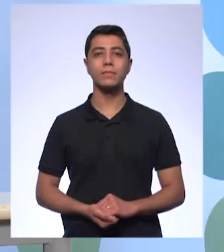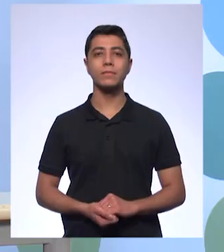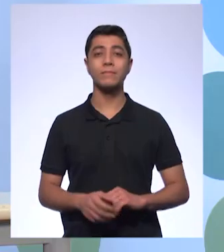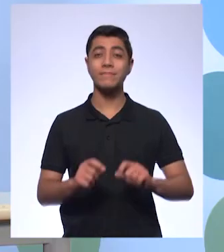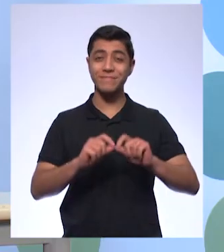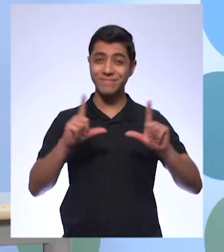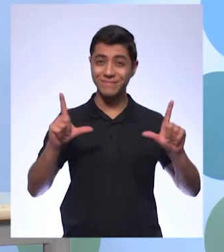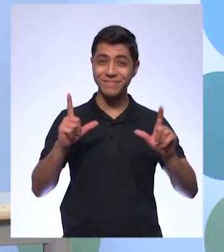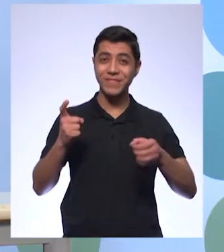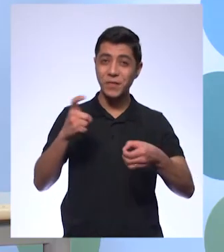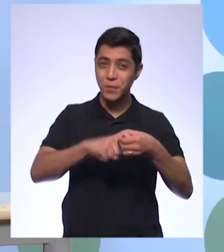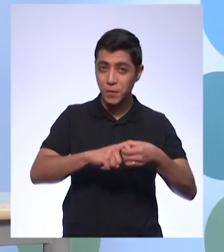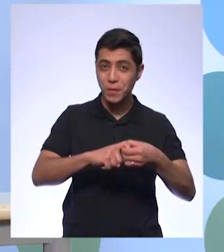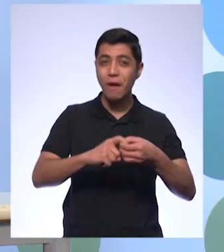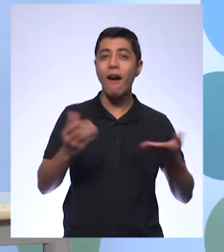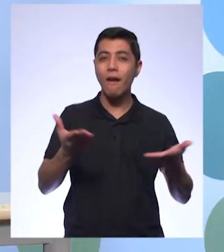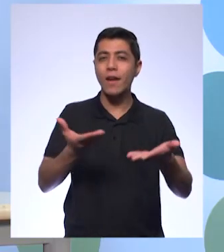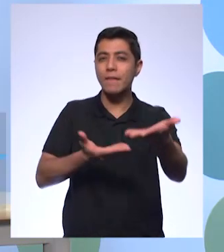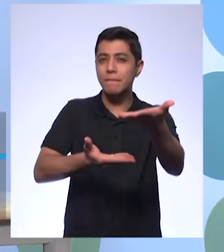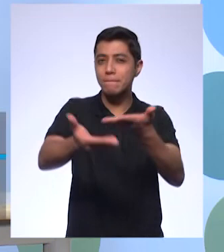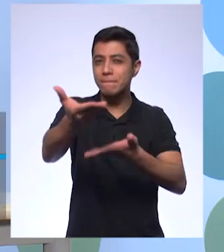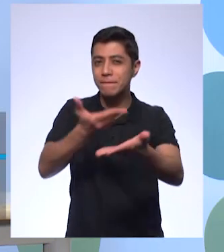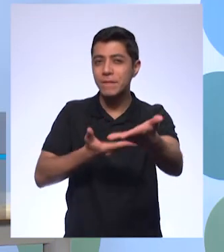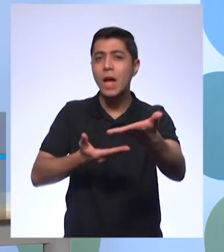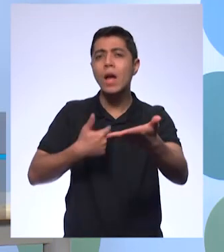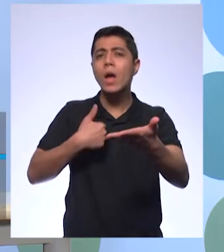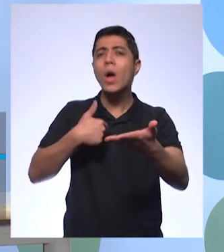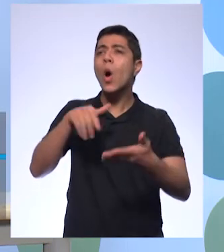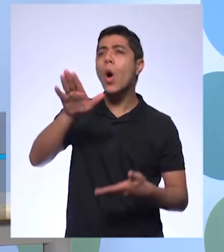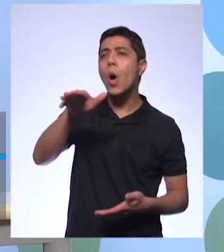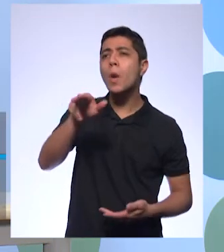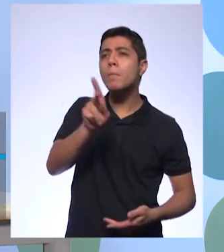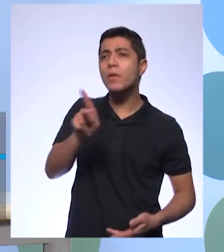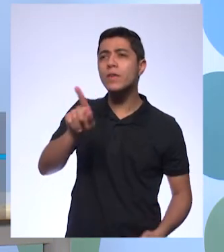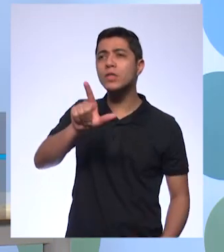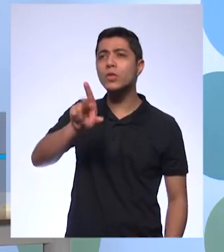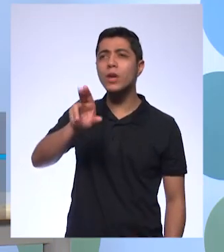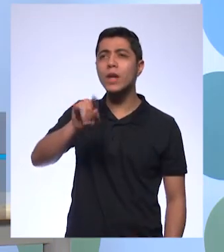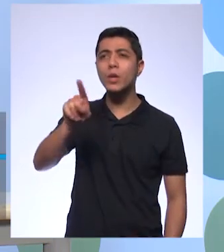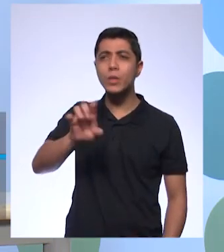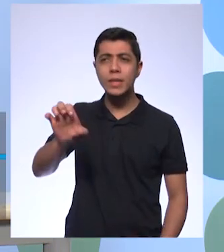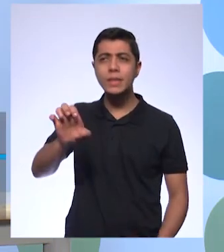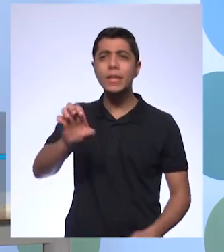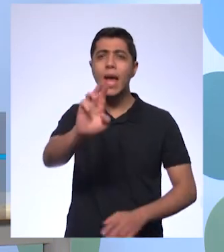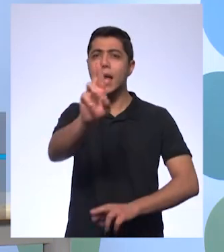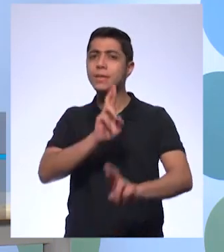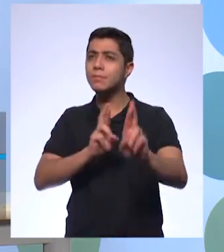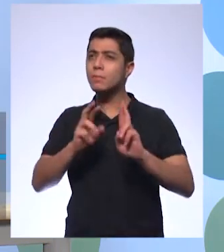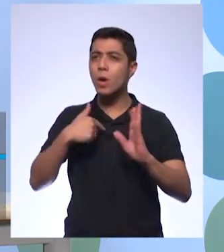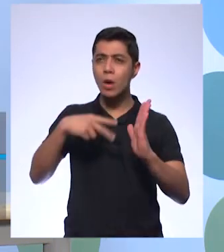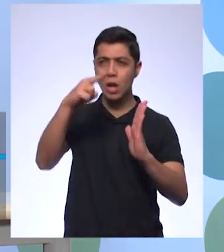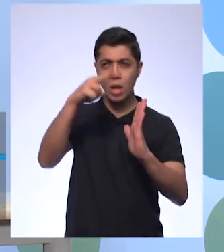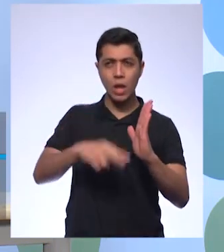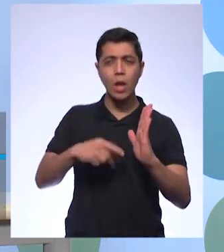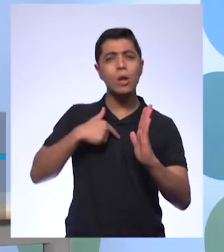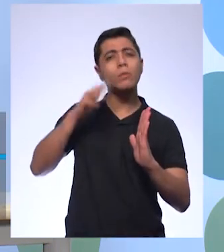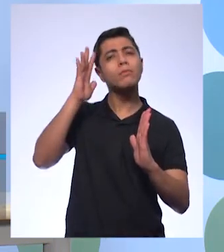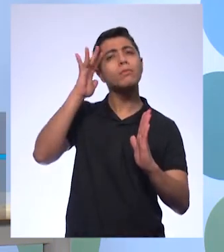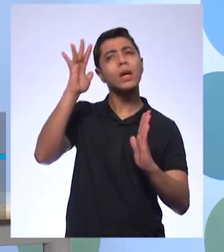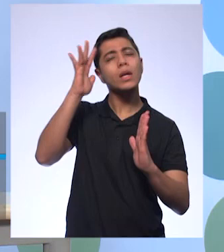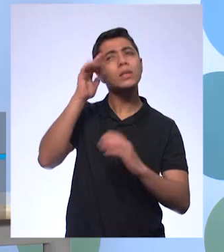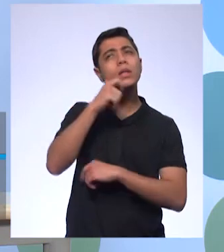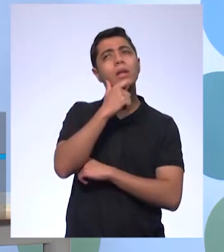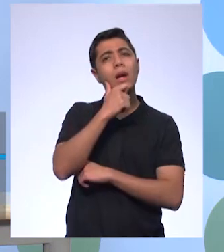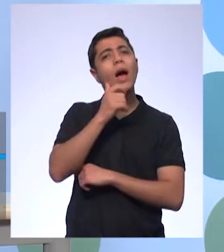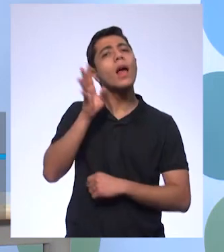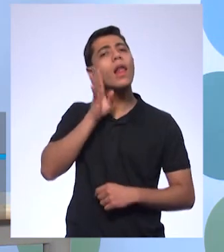Voltamos para a interação. Eu estou lendo aqui as respostas, professora Luíse, e o que eu estou aqui pensando, olha que como é legal essa questão